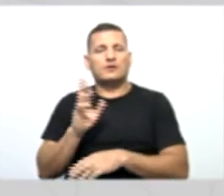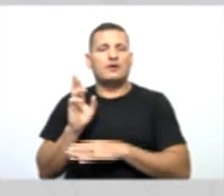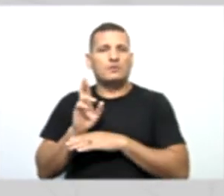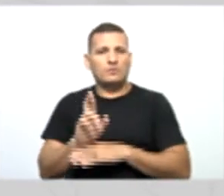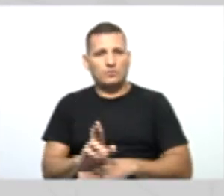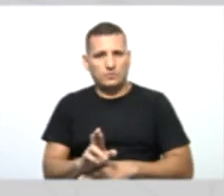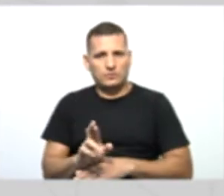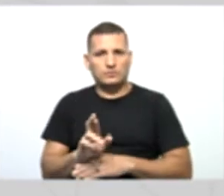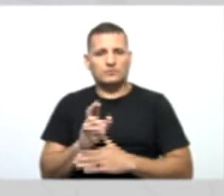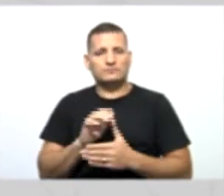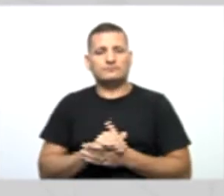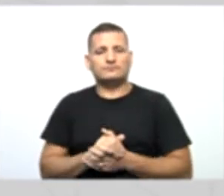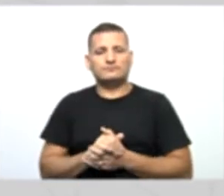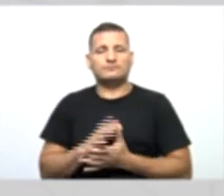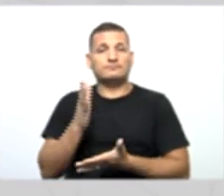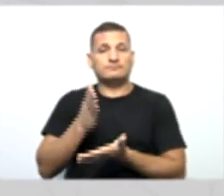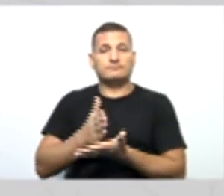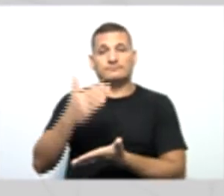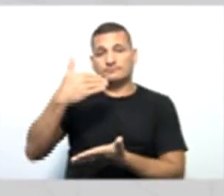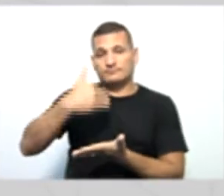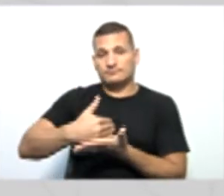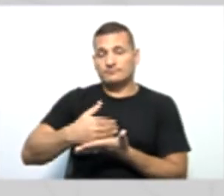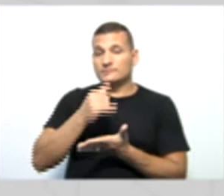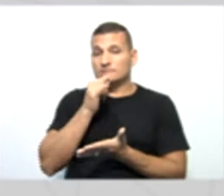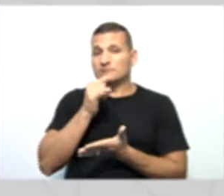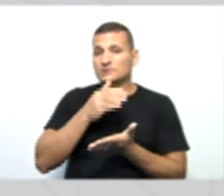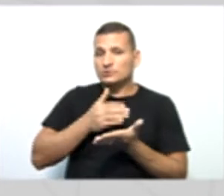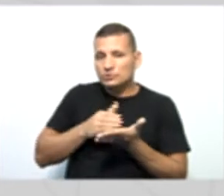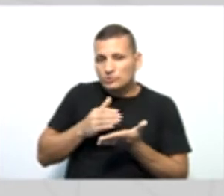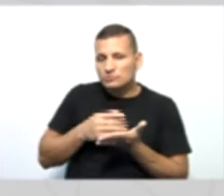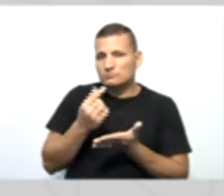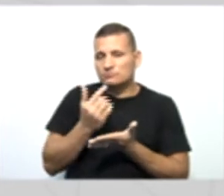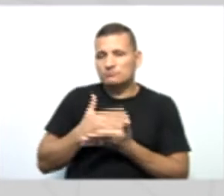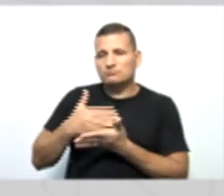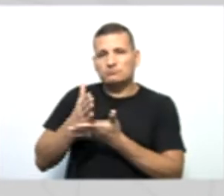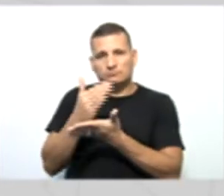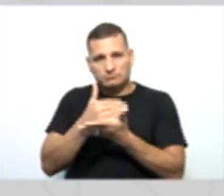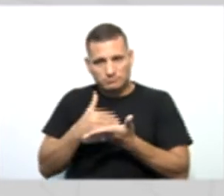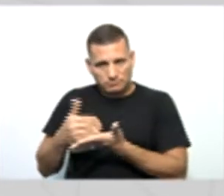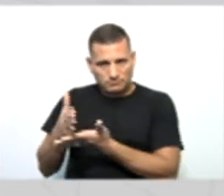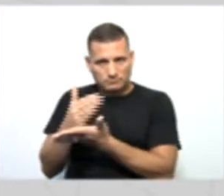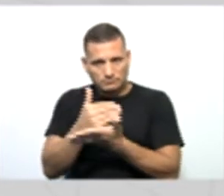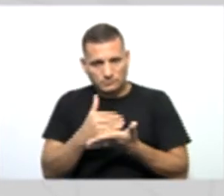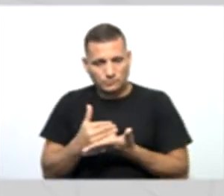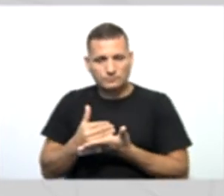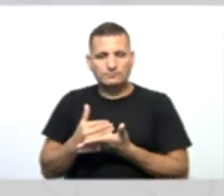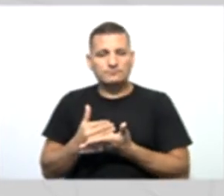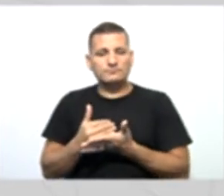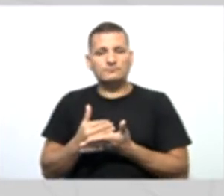recursos, partilhas de sobras entre os cooperados e os